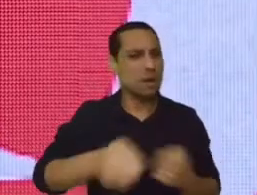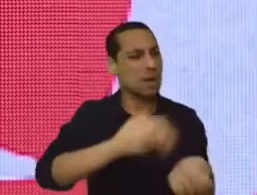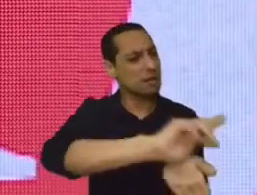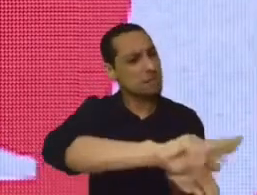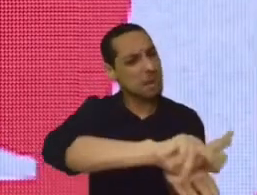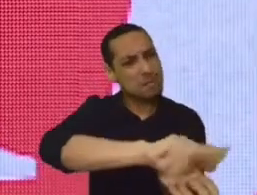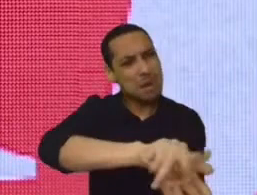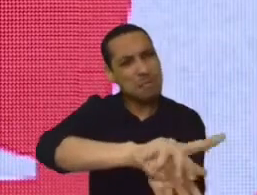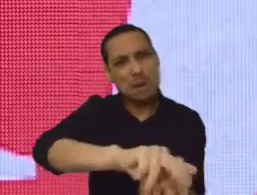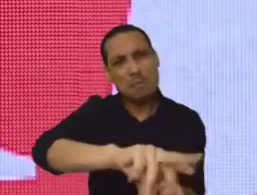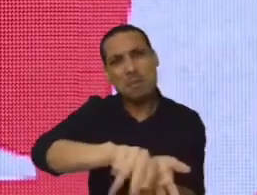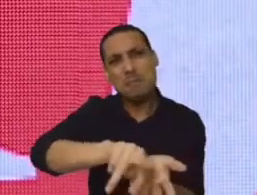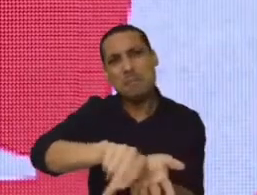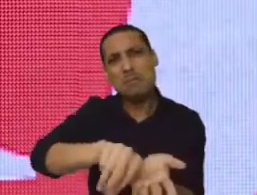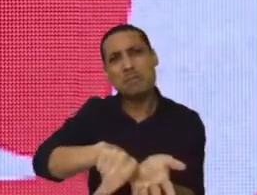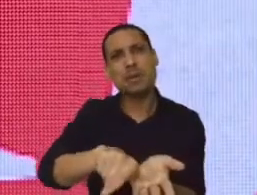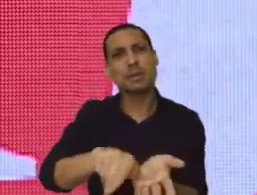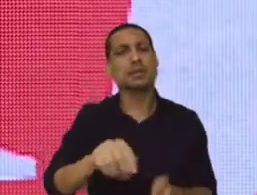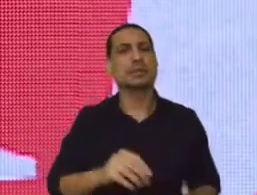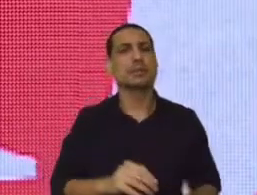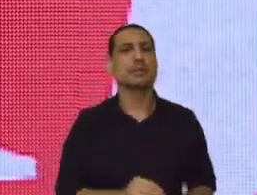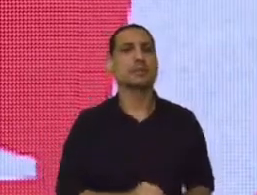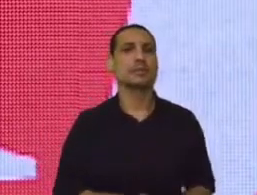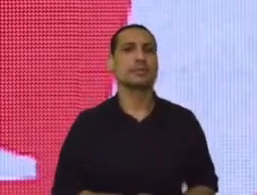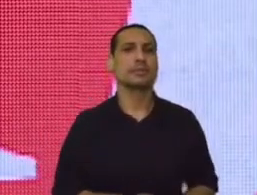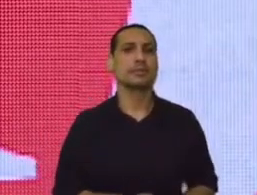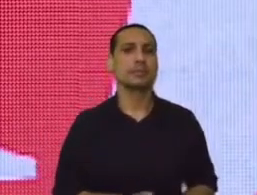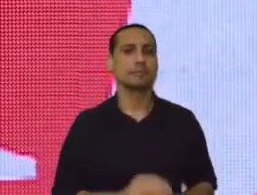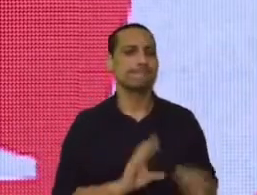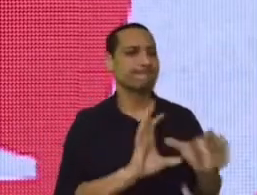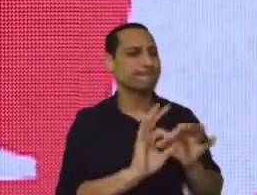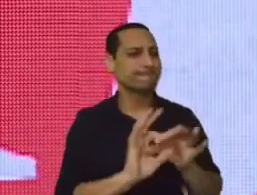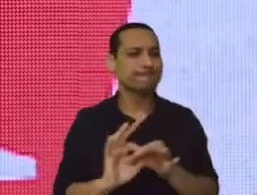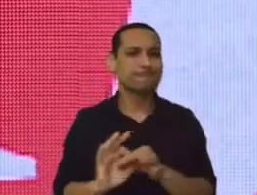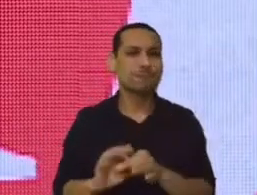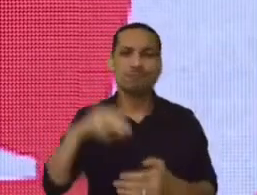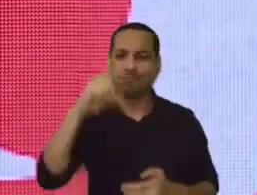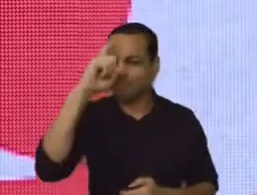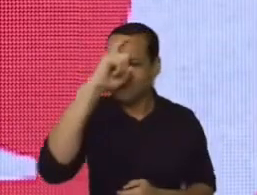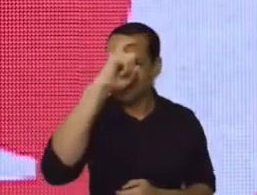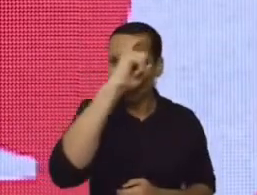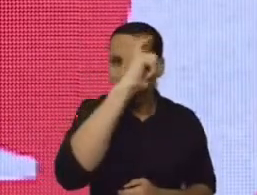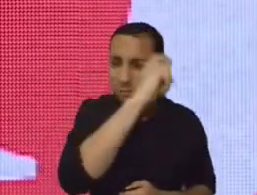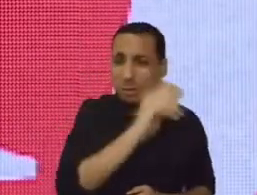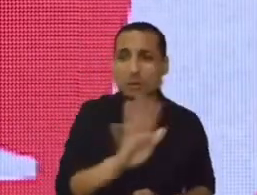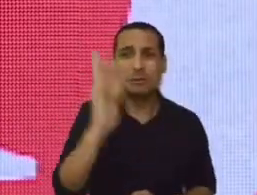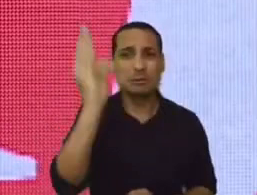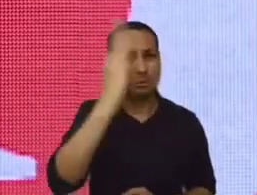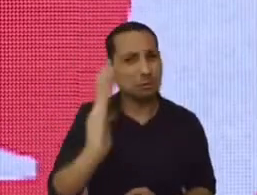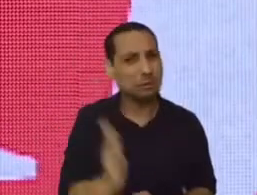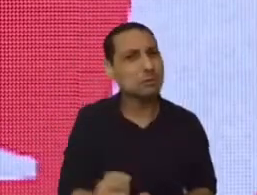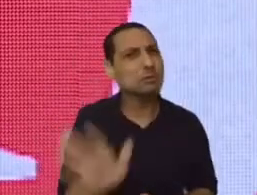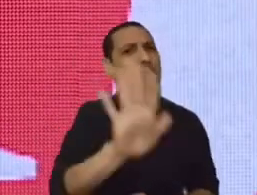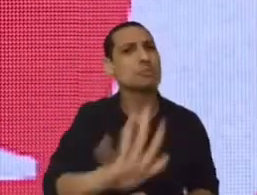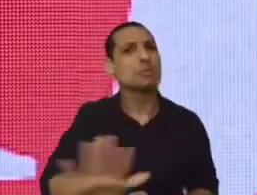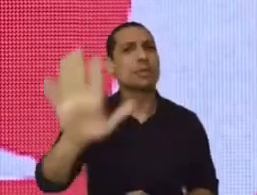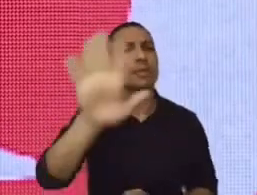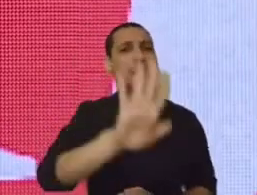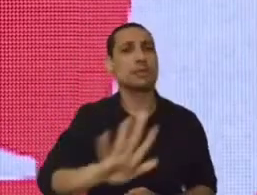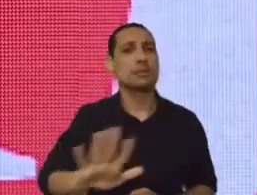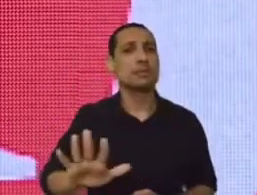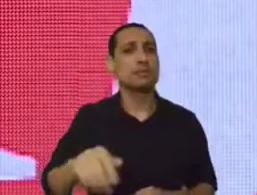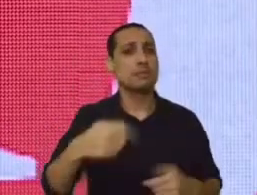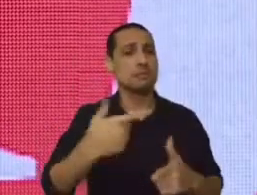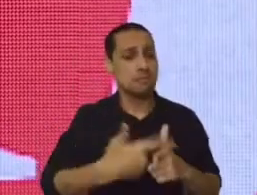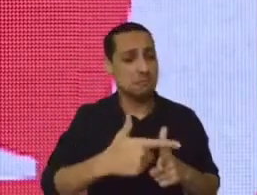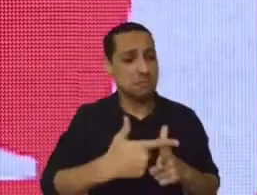é uma situação terrível que nós vivemos. E aliado a essa crise, né, política, né, e social que nós vivemos, nós